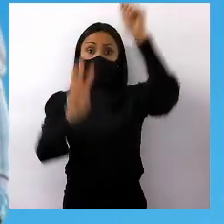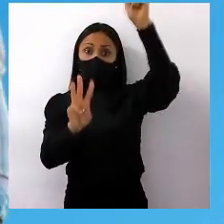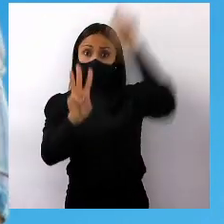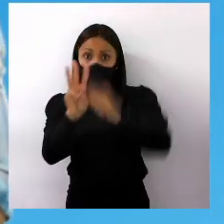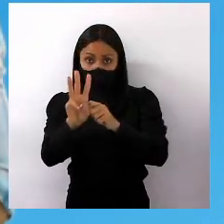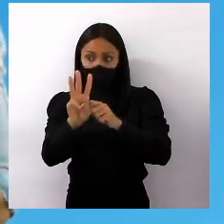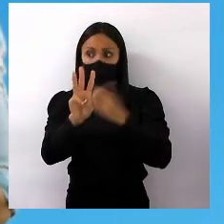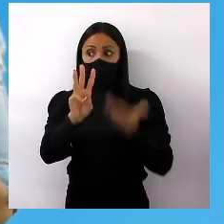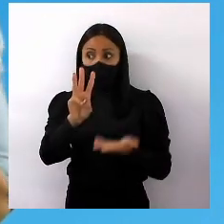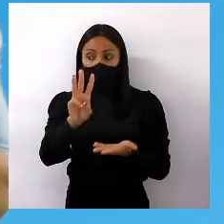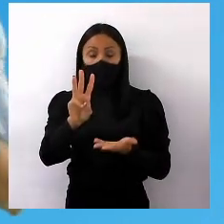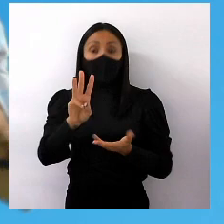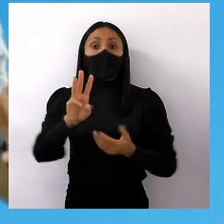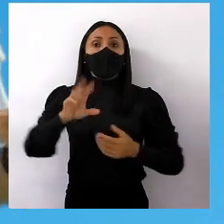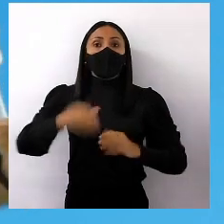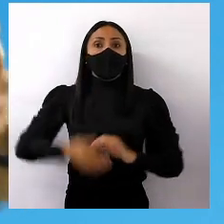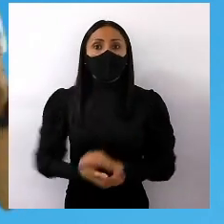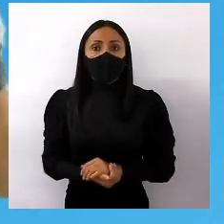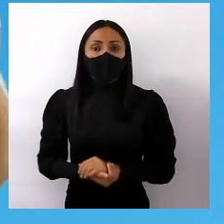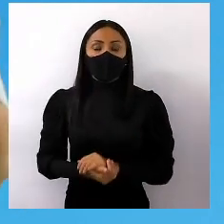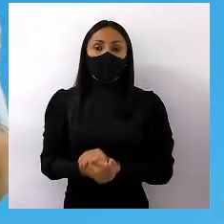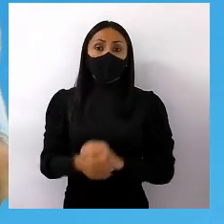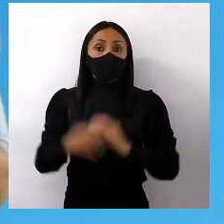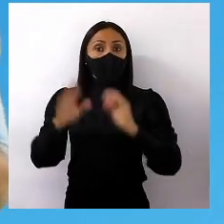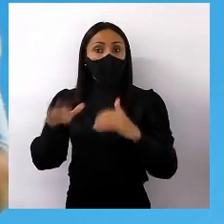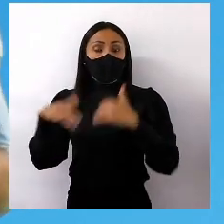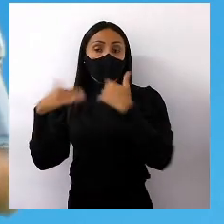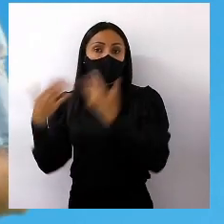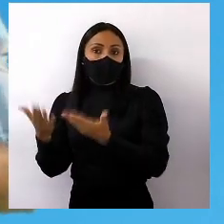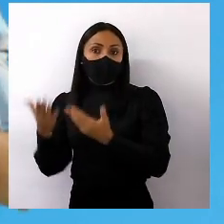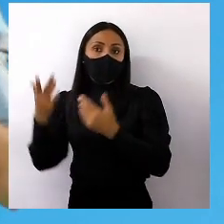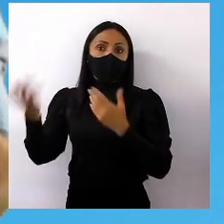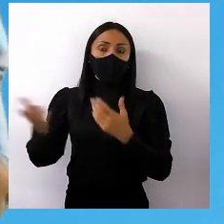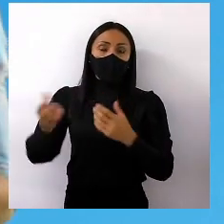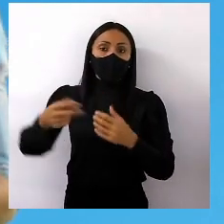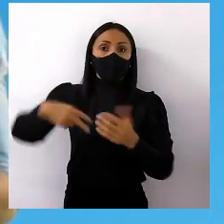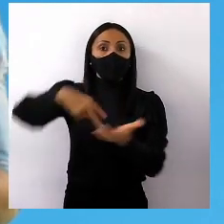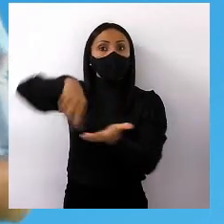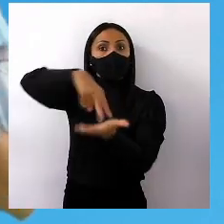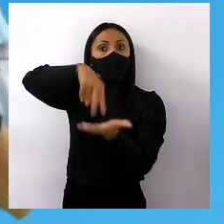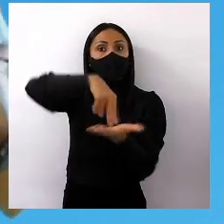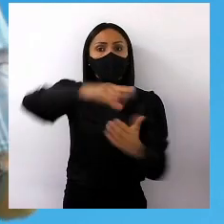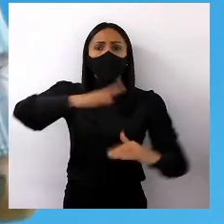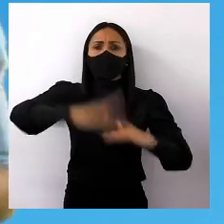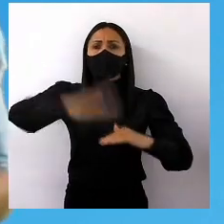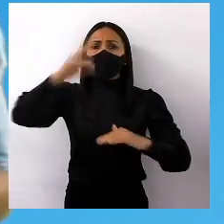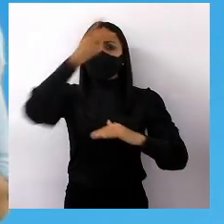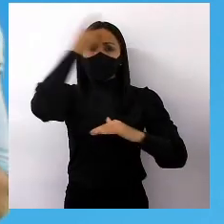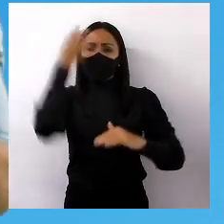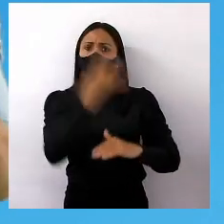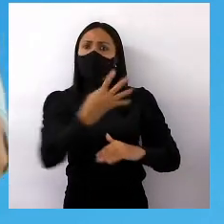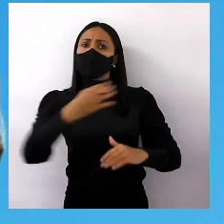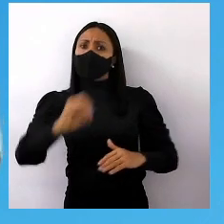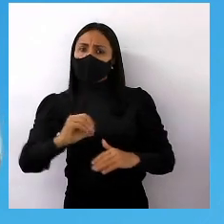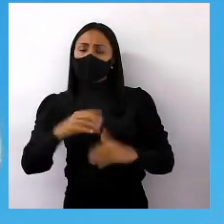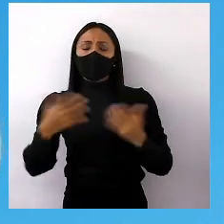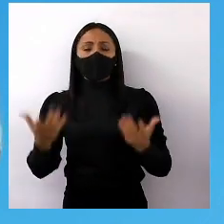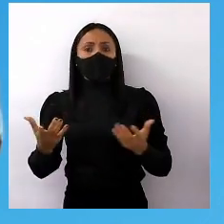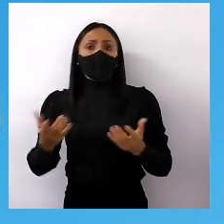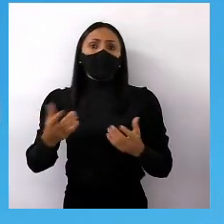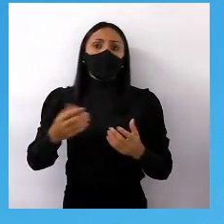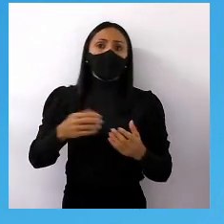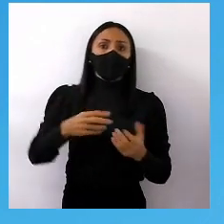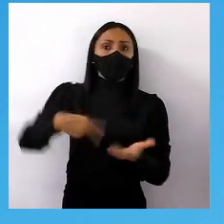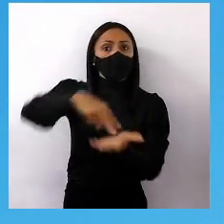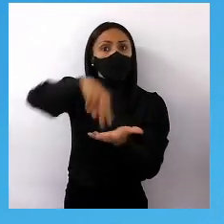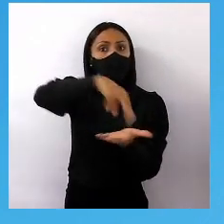Paris, levou, além de um corpo de baile de mais de 40 integrantes, músicos, enfim. E o Balé Popular, né,